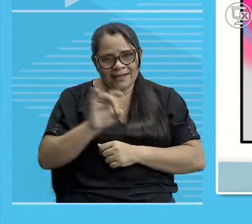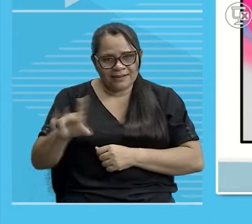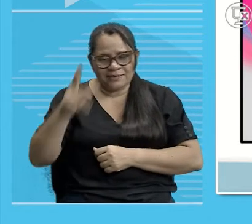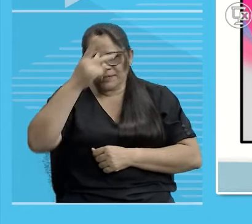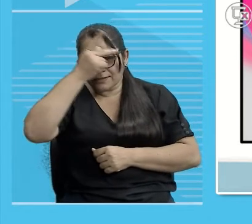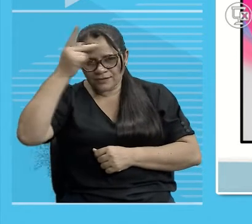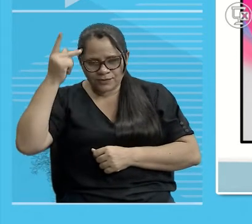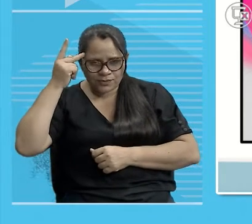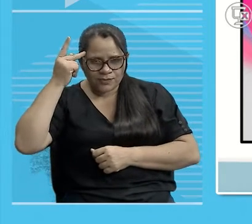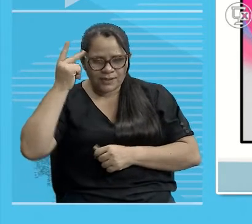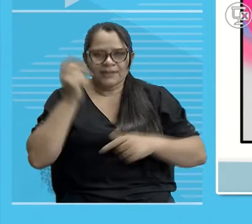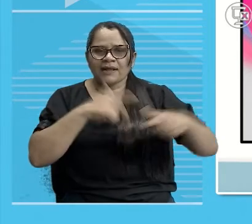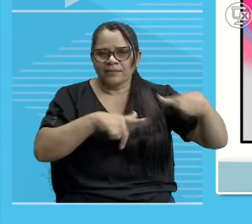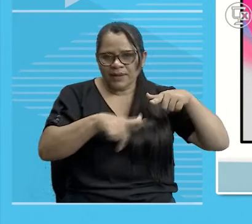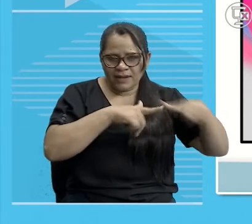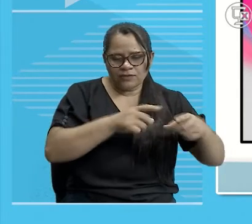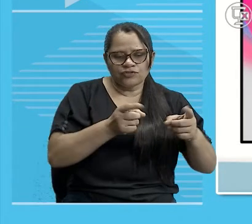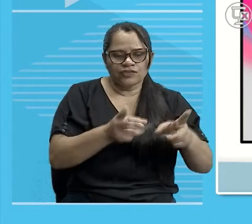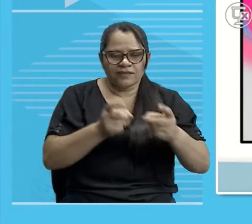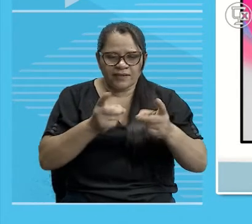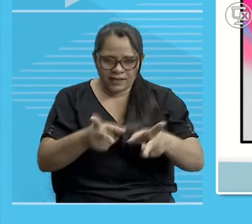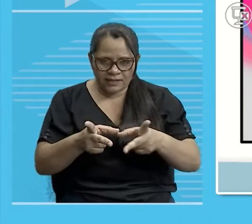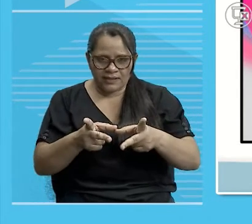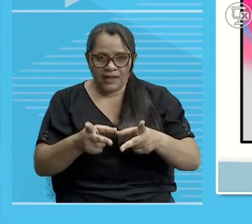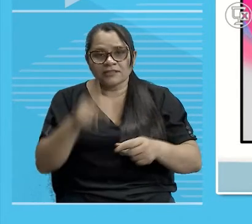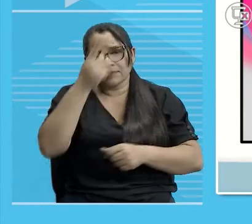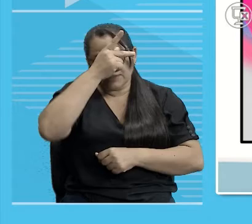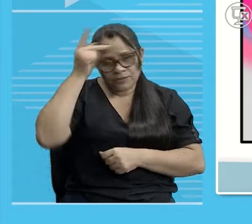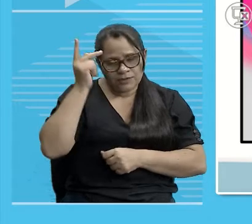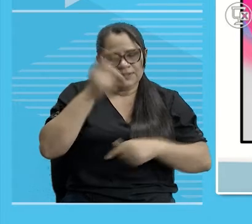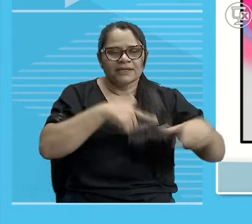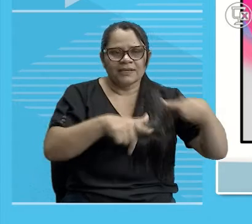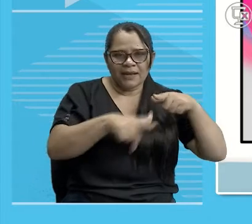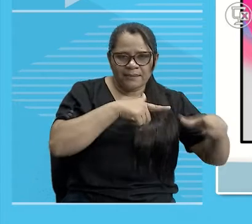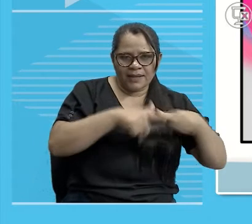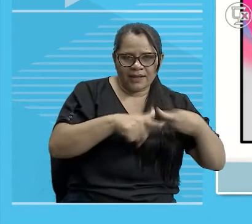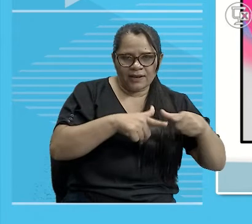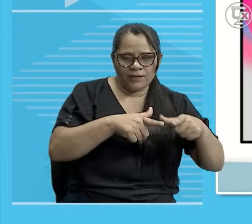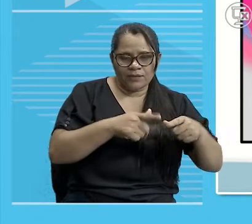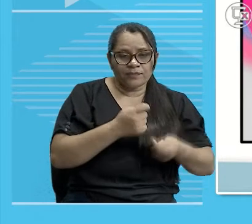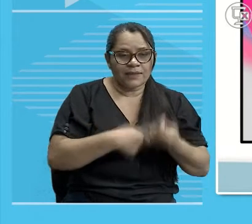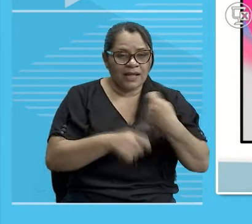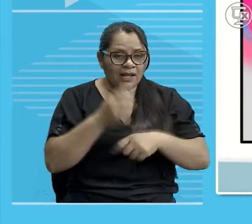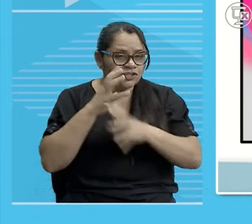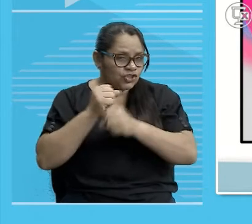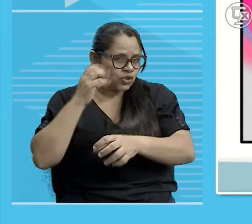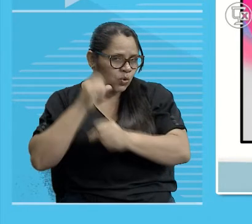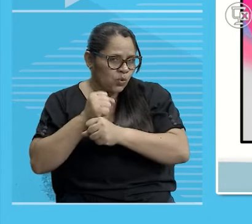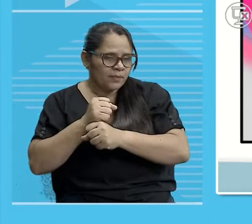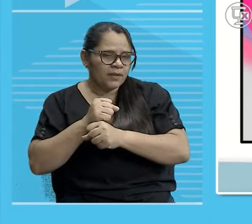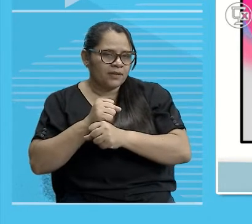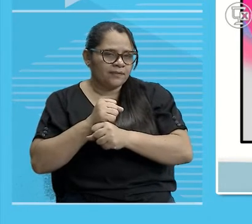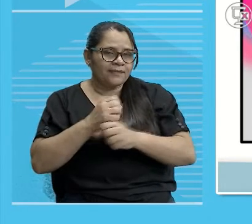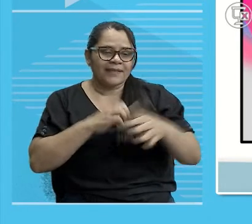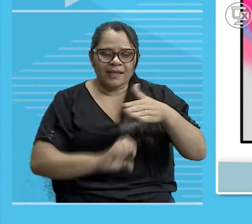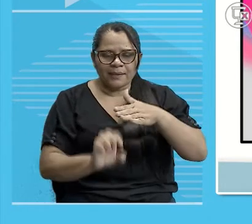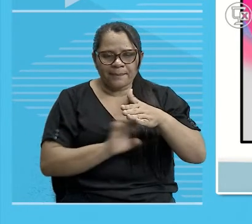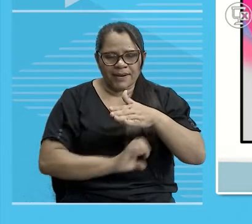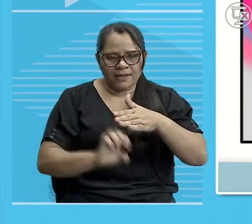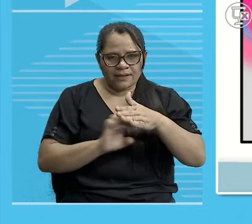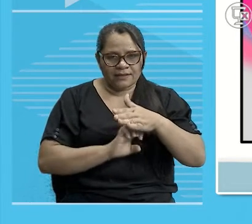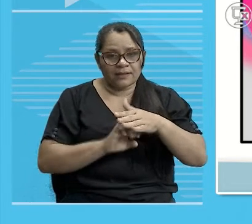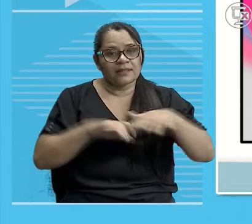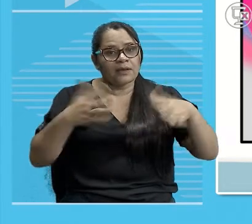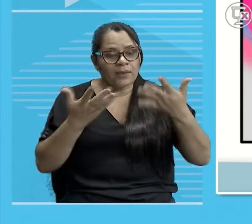as pessoas que trabalham no setor de contabilidade ele vai analisar as pessoas que trabalham na